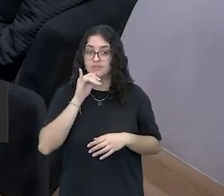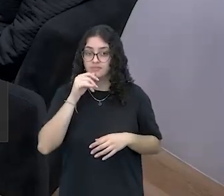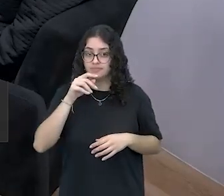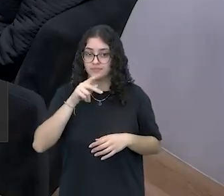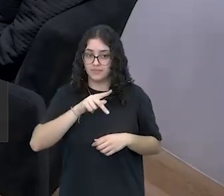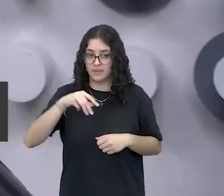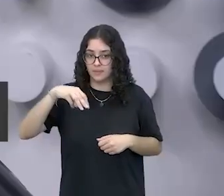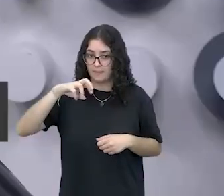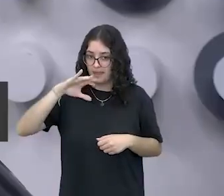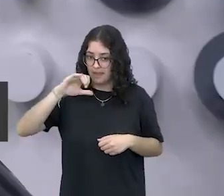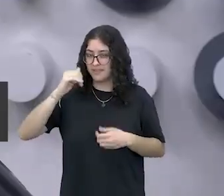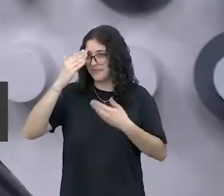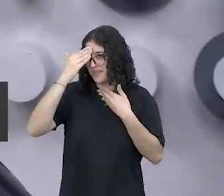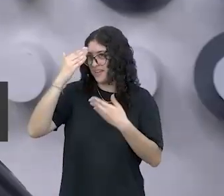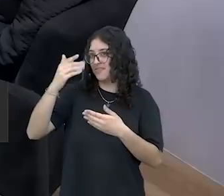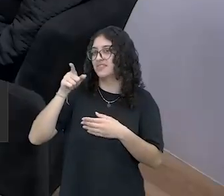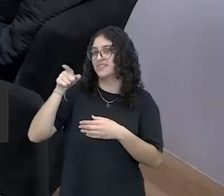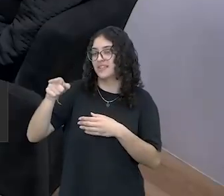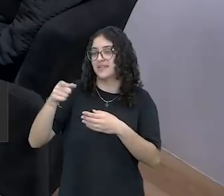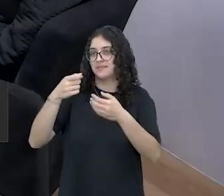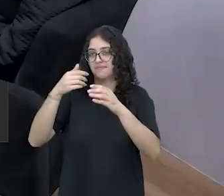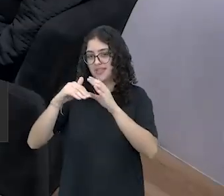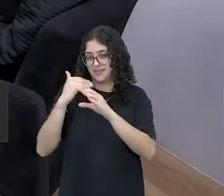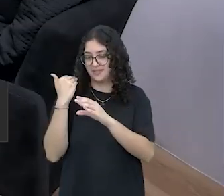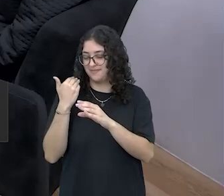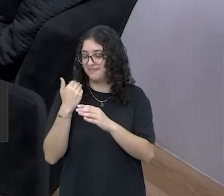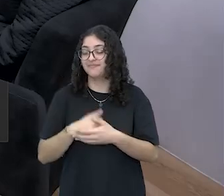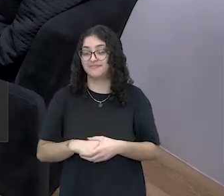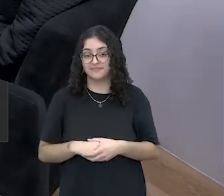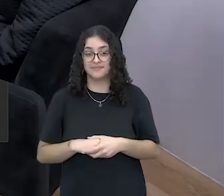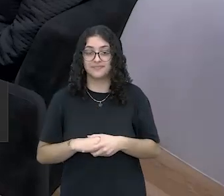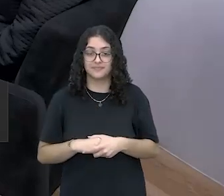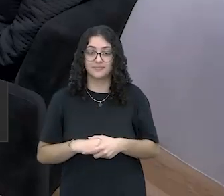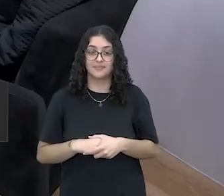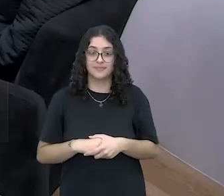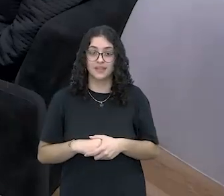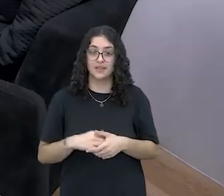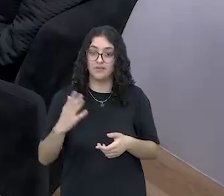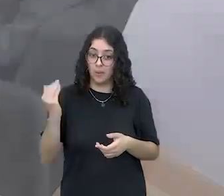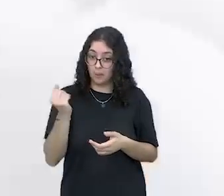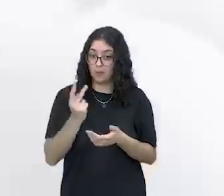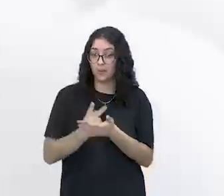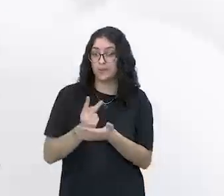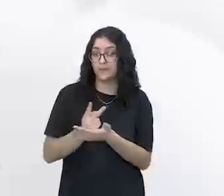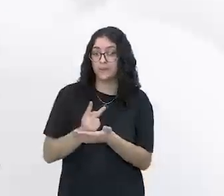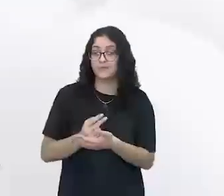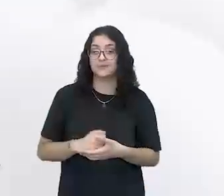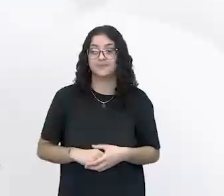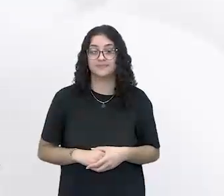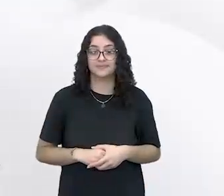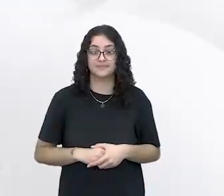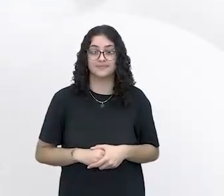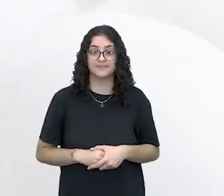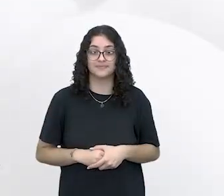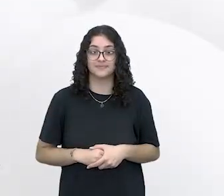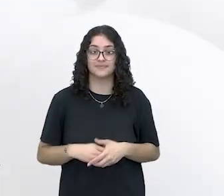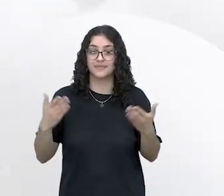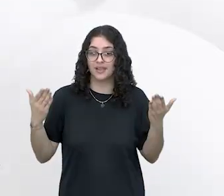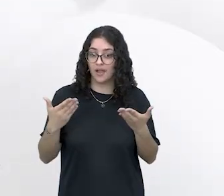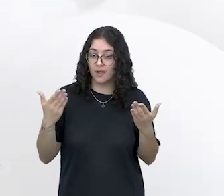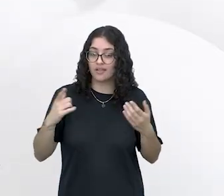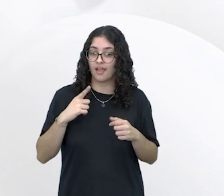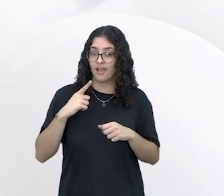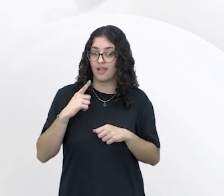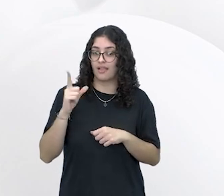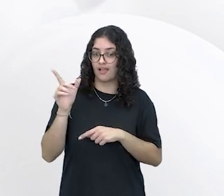Lodovic. Obrigado, professora Márcia. Muito obrigado. Dando continuidade aí, vamos lá. Agora vamos para o